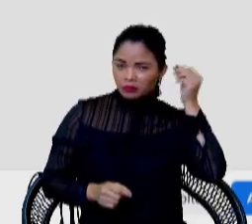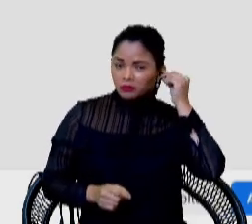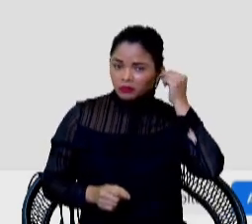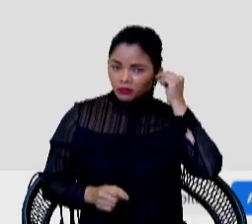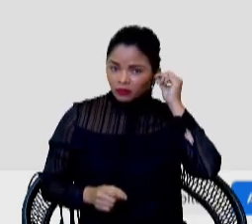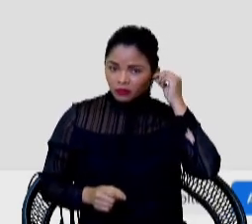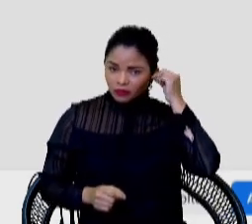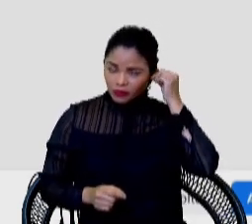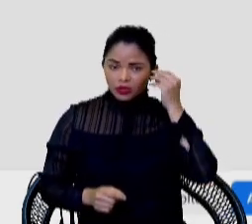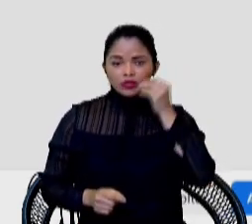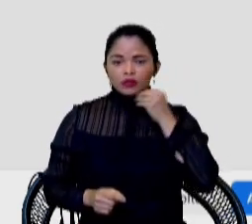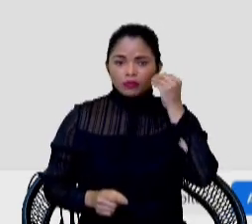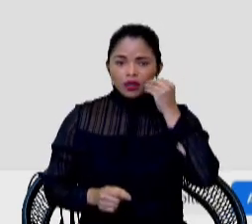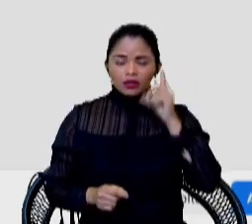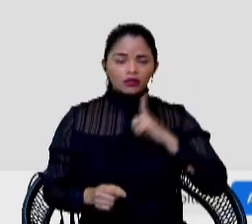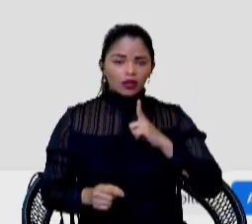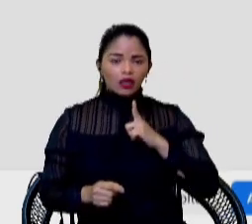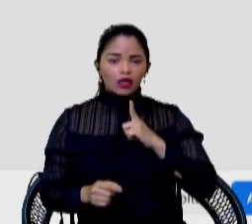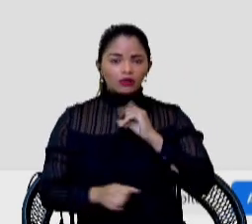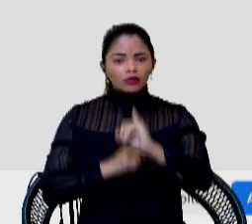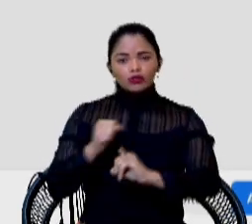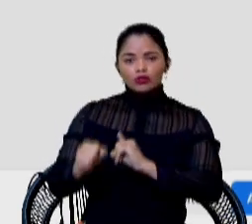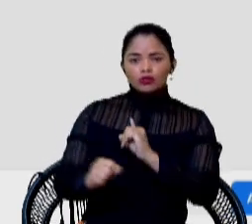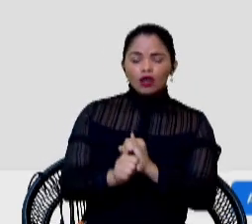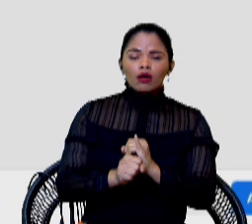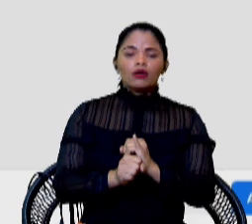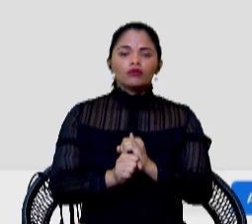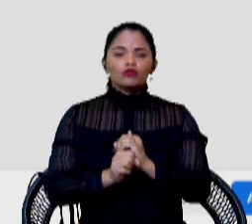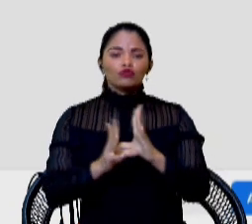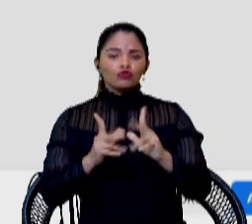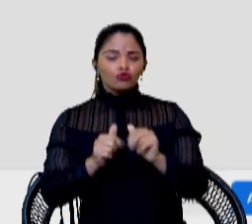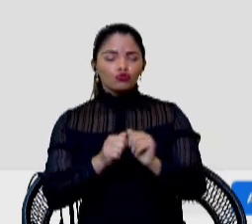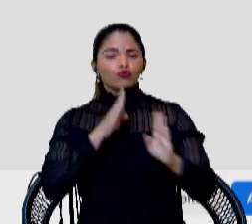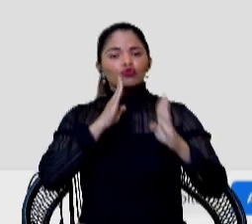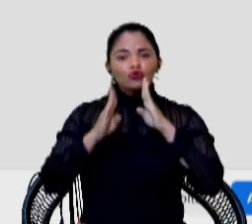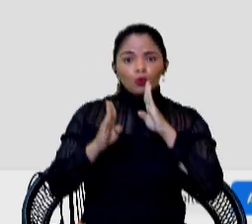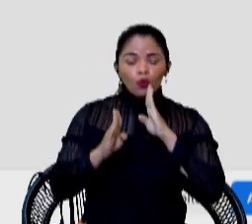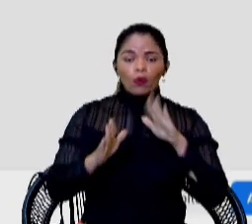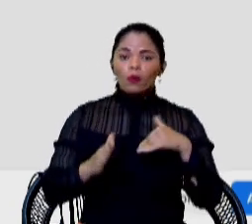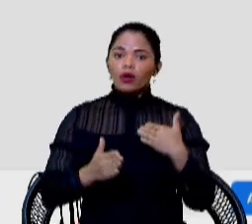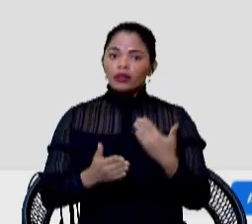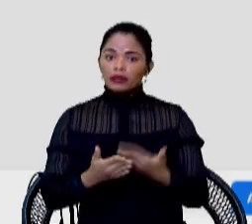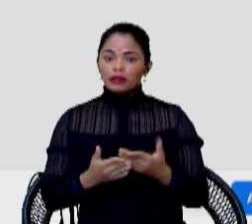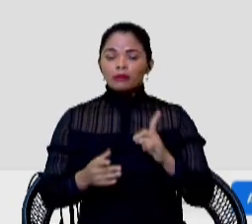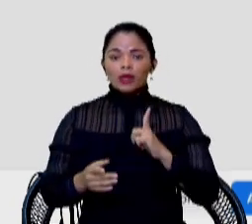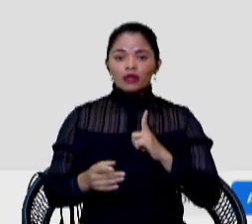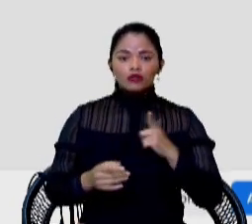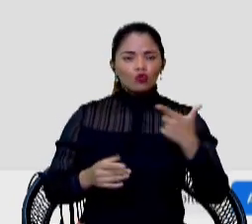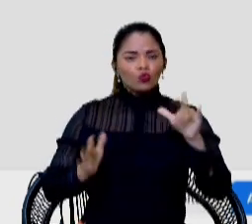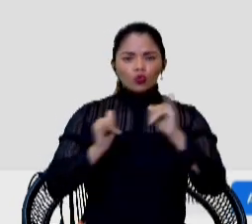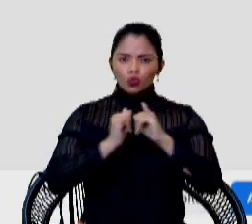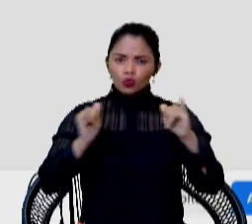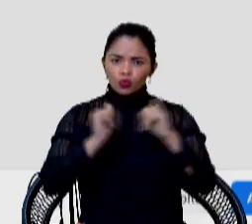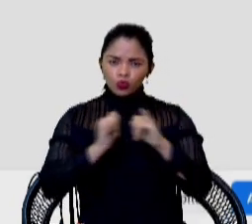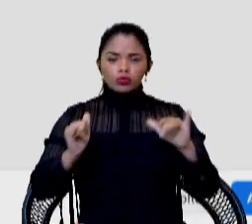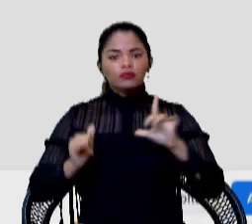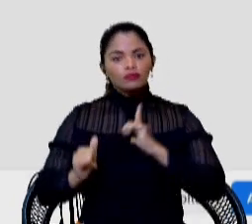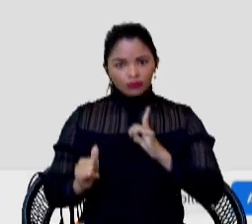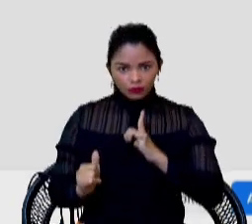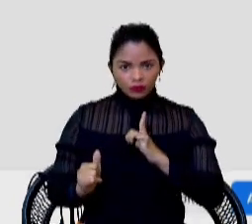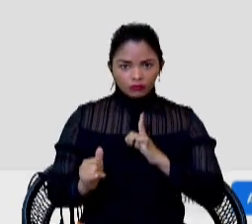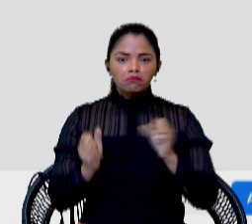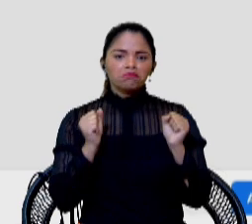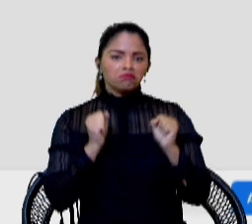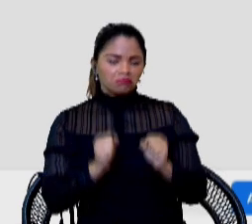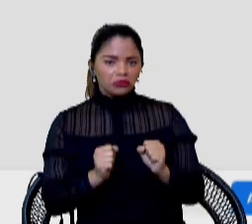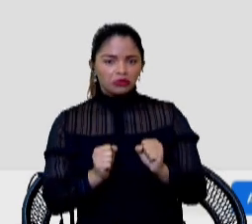você, seja com o seu site, seja com a sua página, e aí, ou seja com até mesmo algum tipo de outro anúncio que vocês tenham feito, vocês